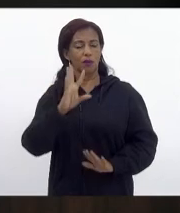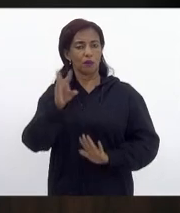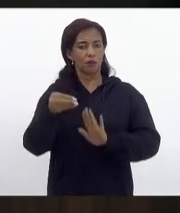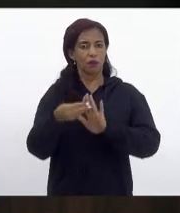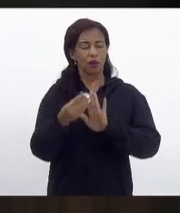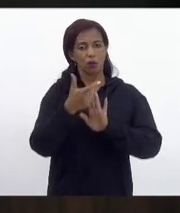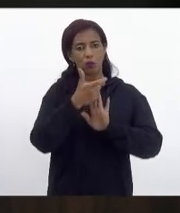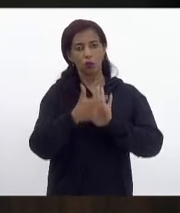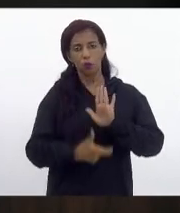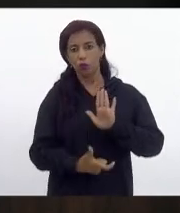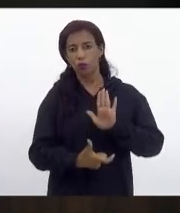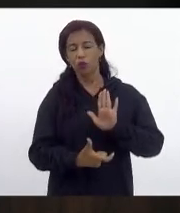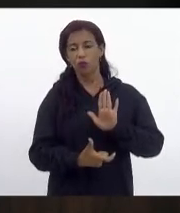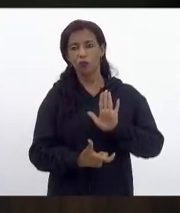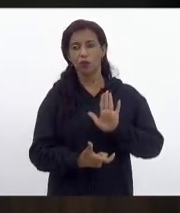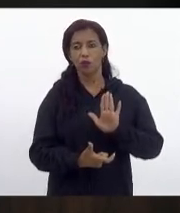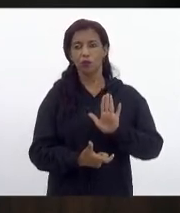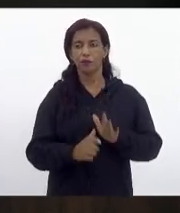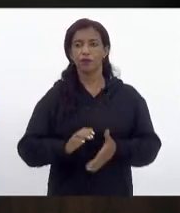calendário oficial